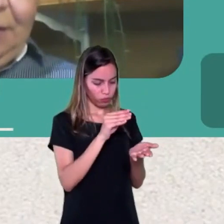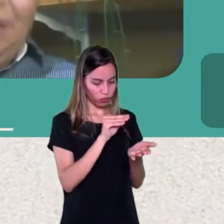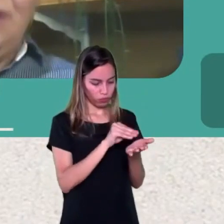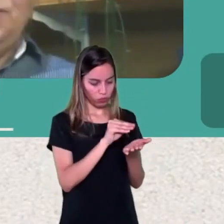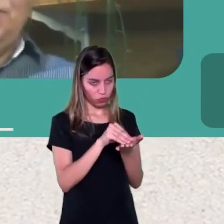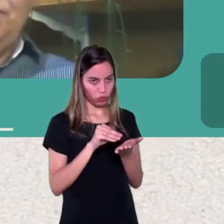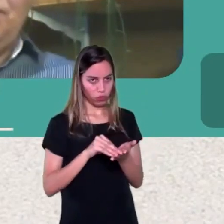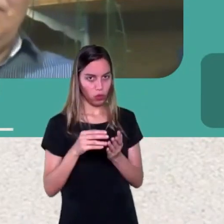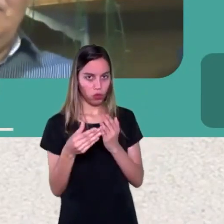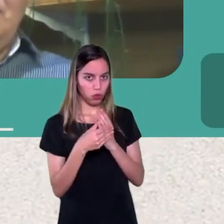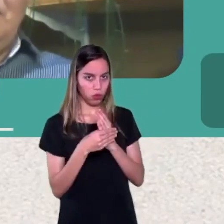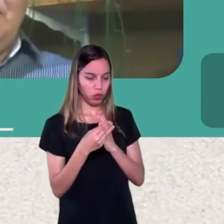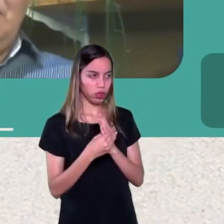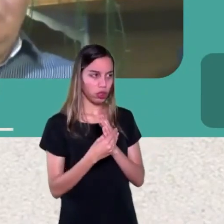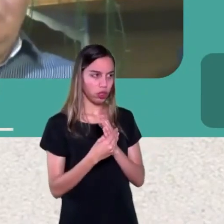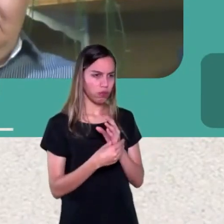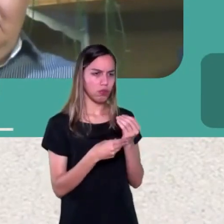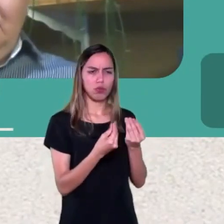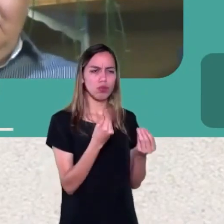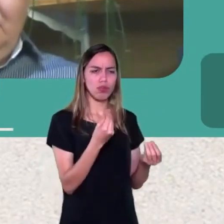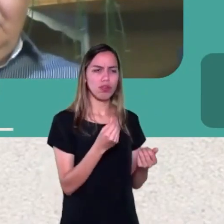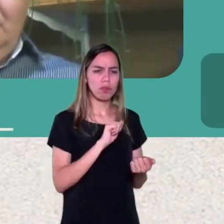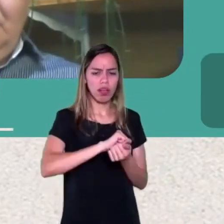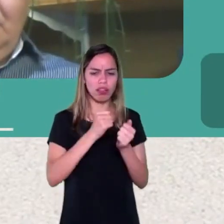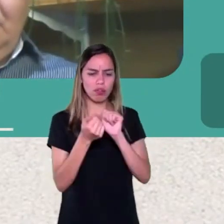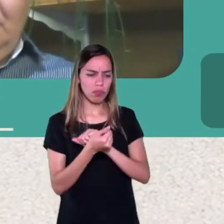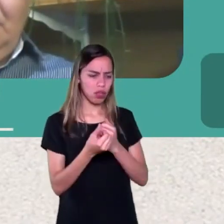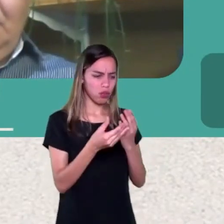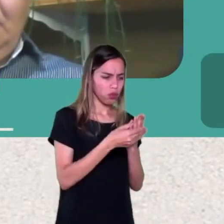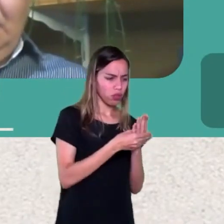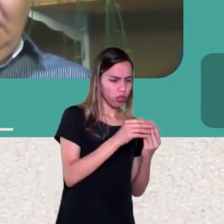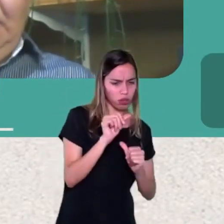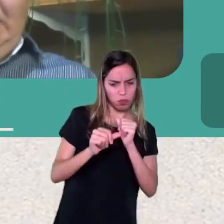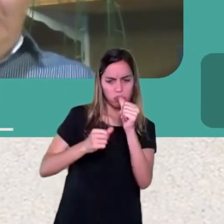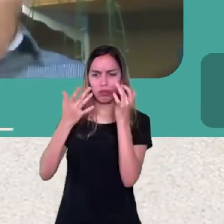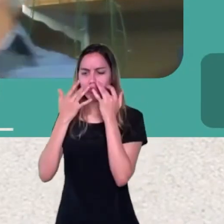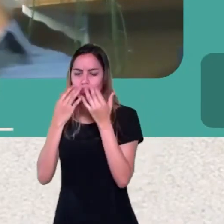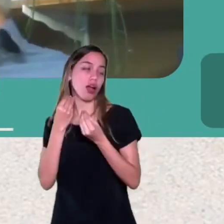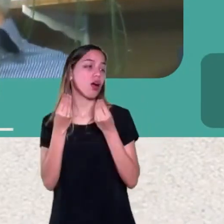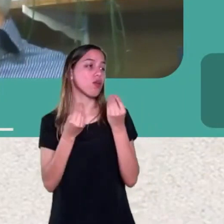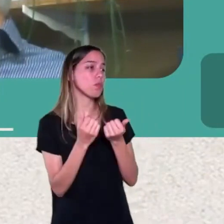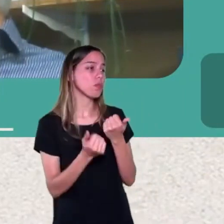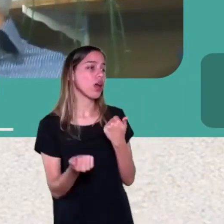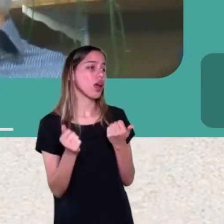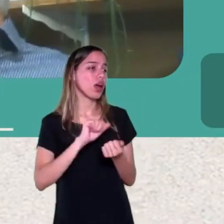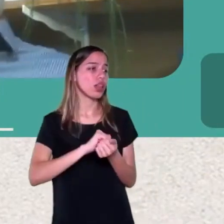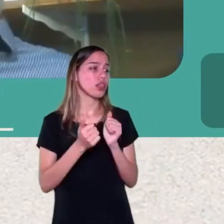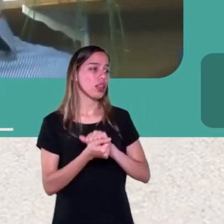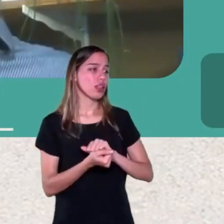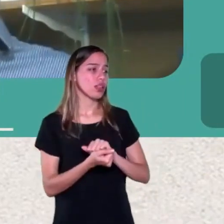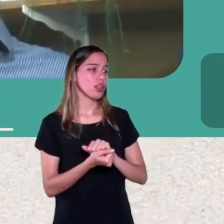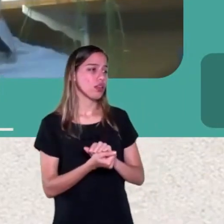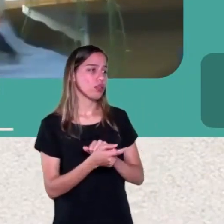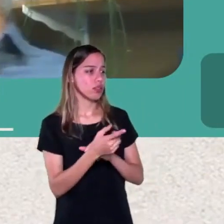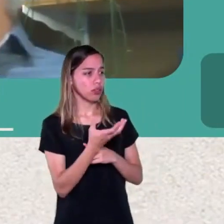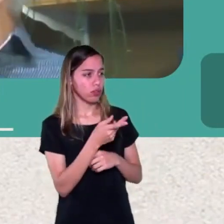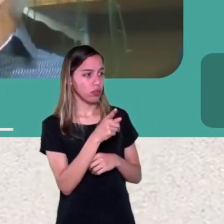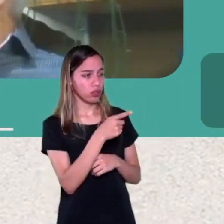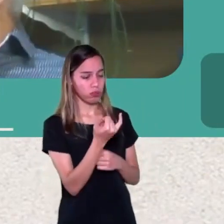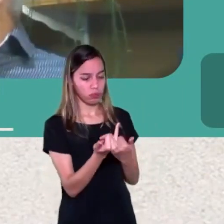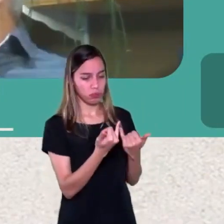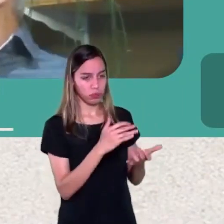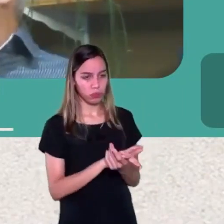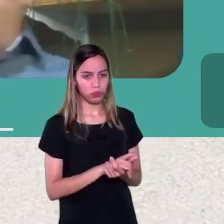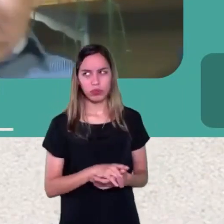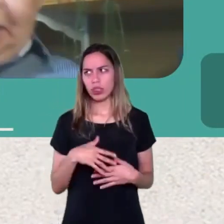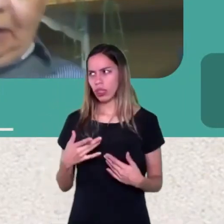teatro também, e já falar um pouco desse texto que está nessa coletânea, nesse texto então, o David